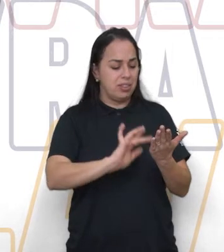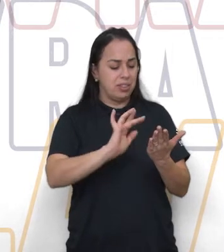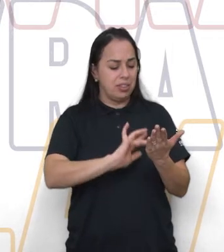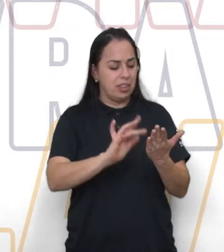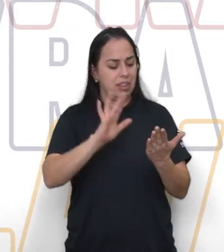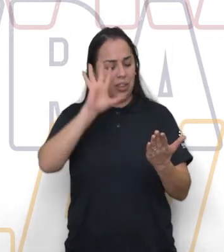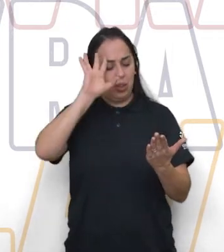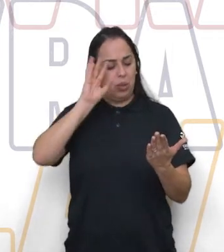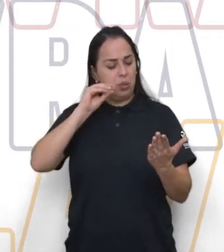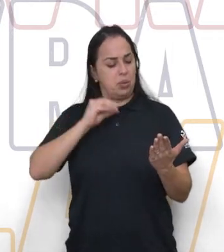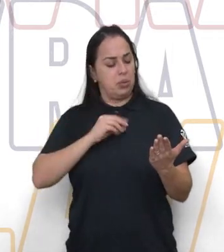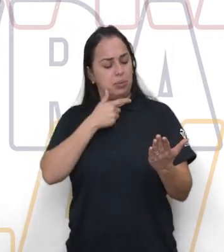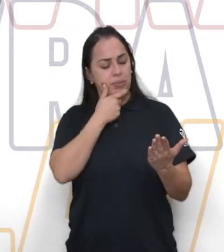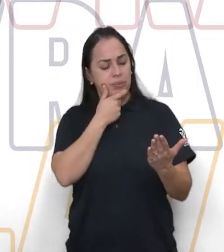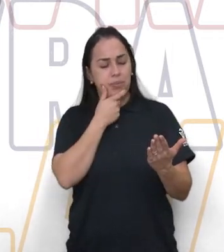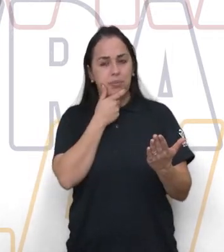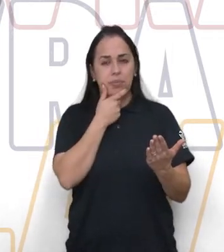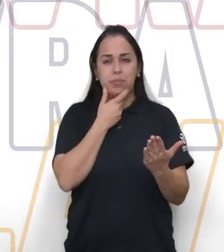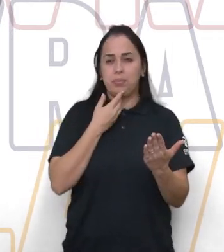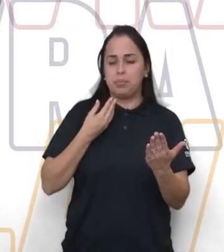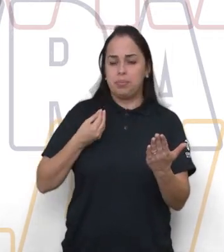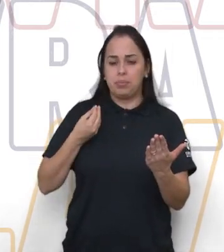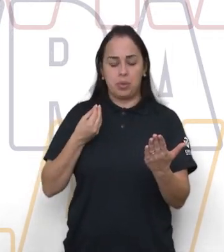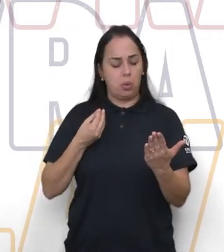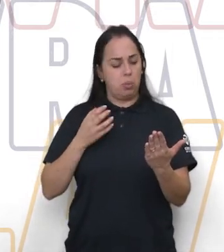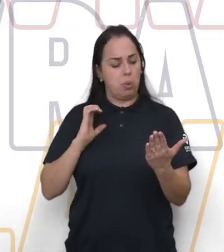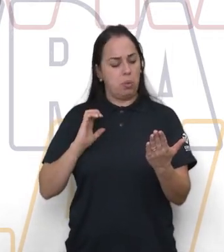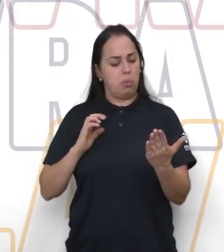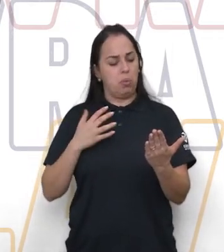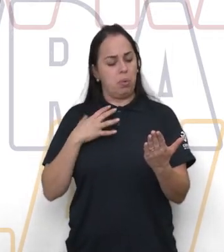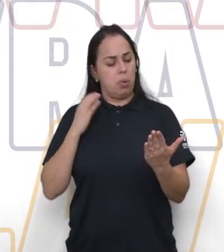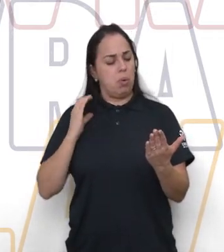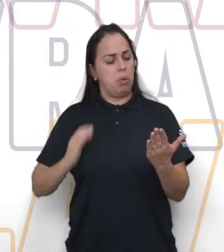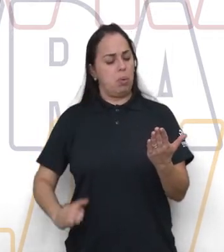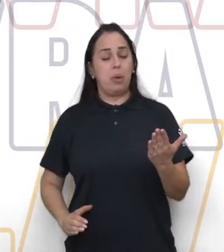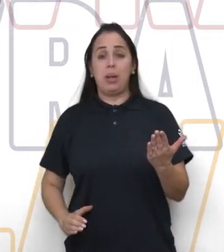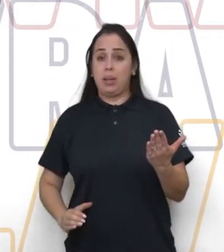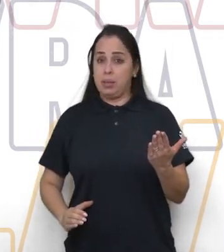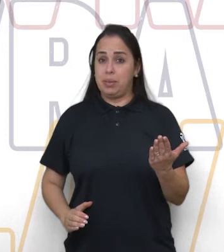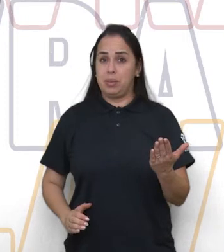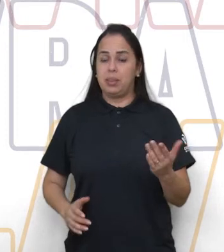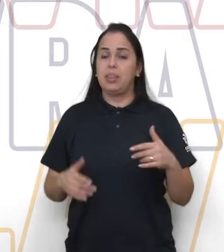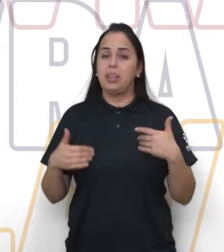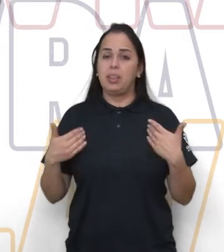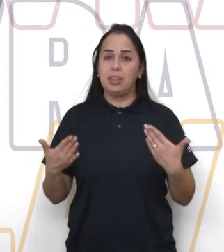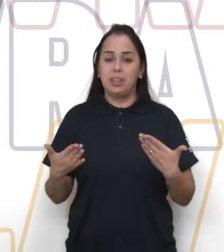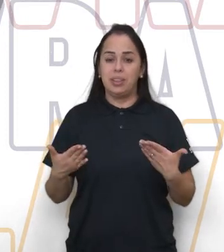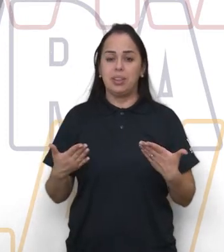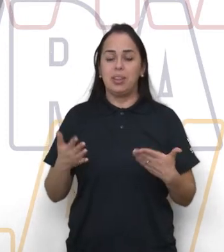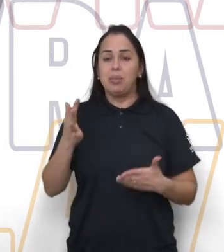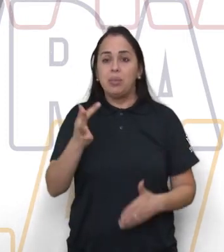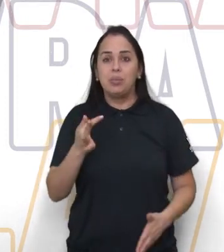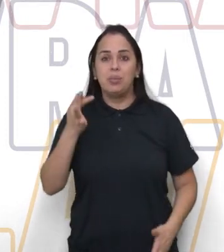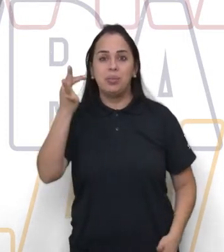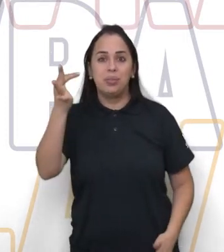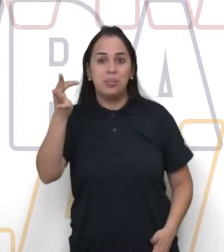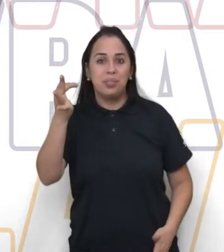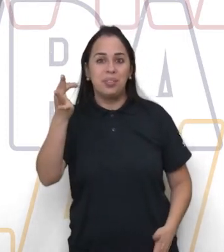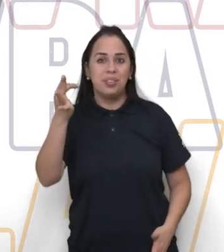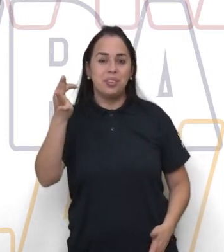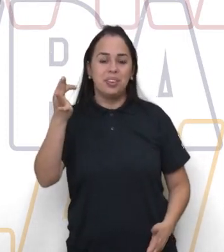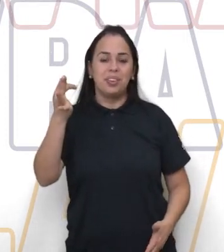da pessoa entender como ela vai se portar como ela vai sobreviver então tendências de futuro